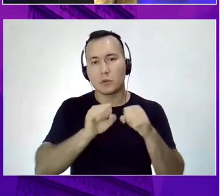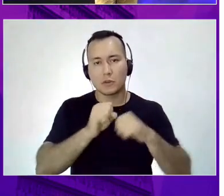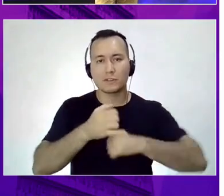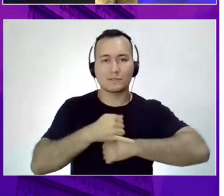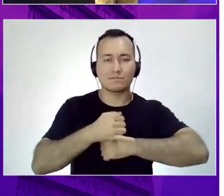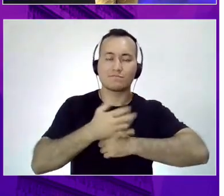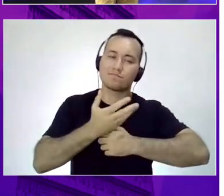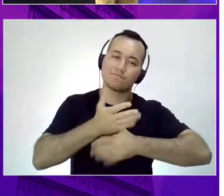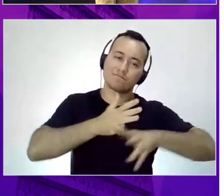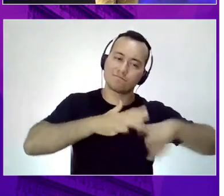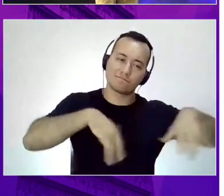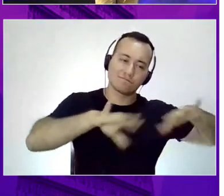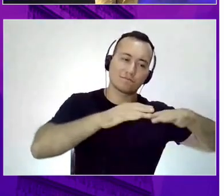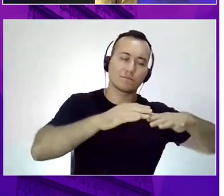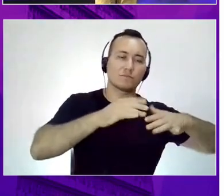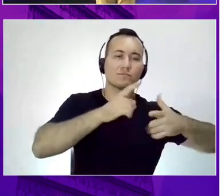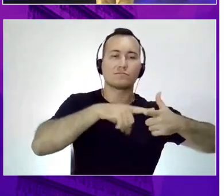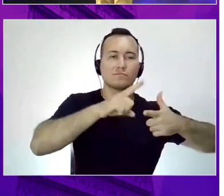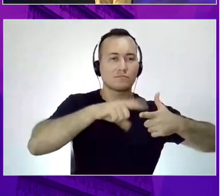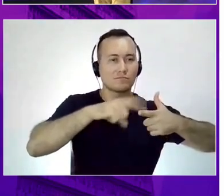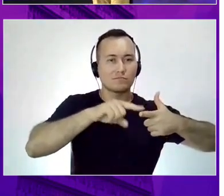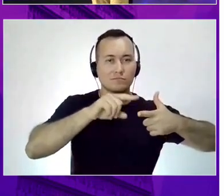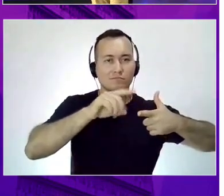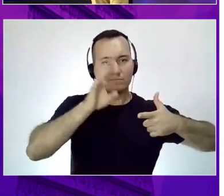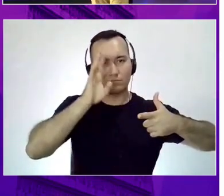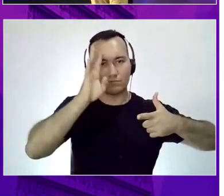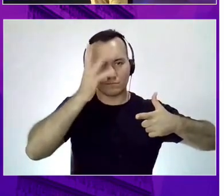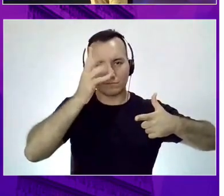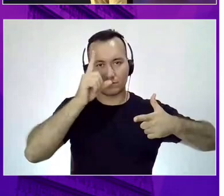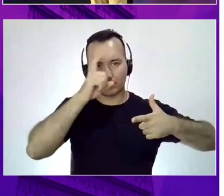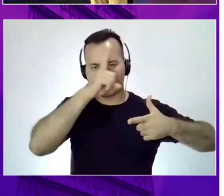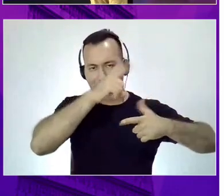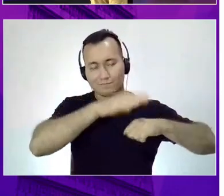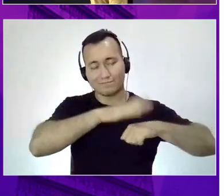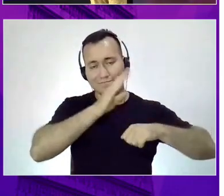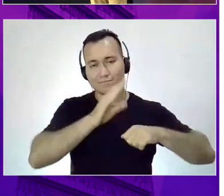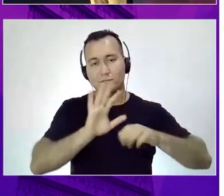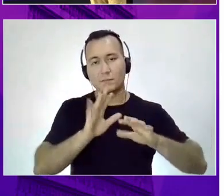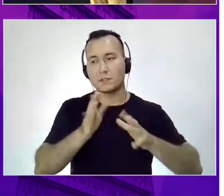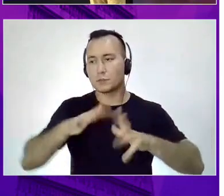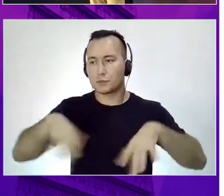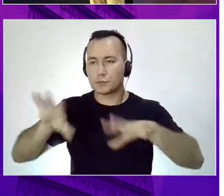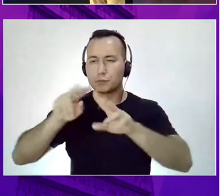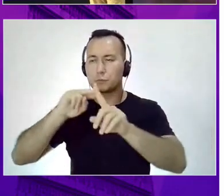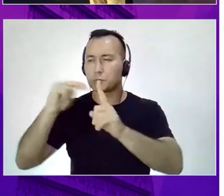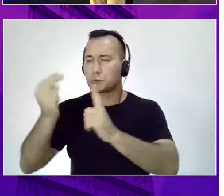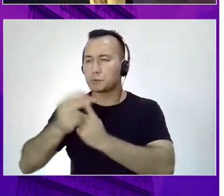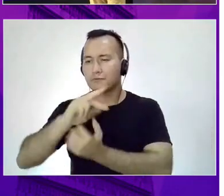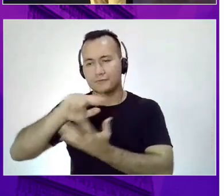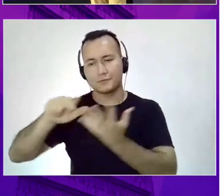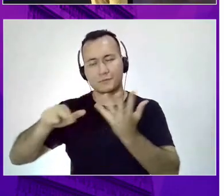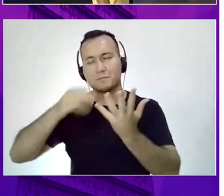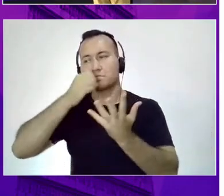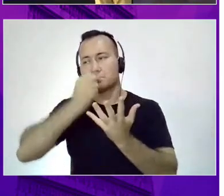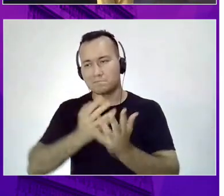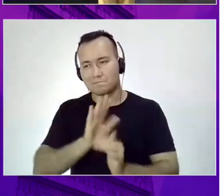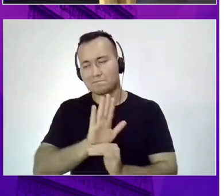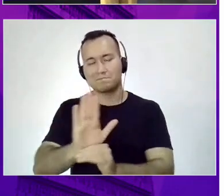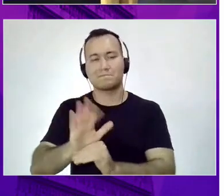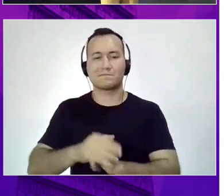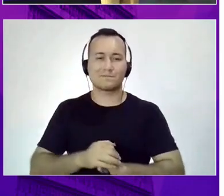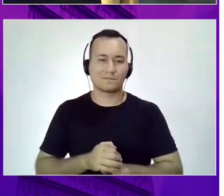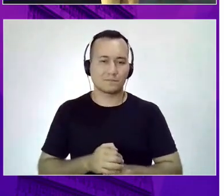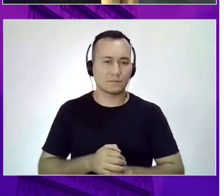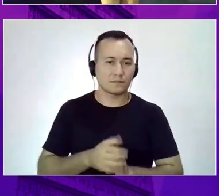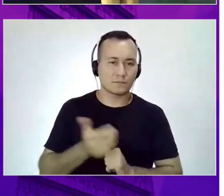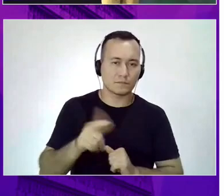E por último, o gerenciamento de dívidas técnicas, né? Então a gente, como time técnico, eu acho que trazendo bons argumentos de conseguir dar luz